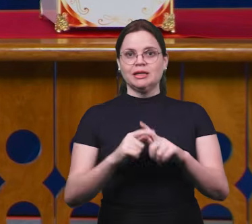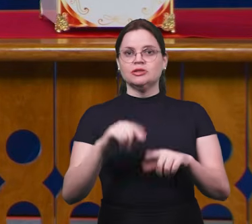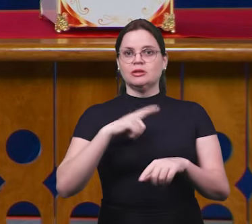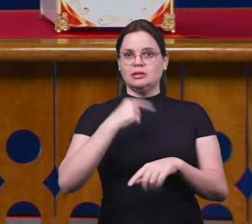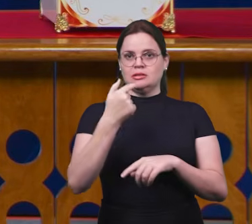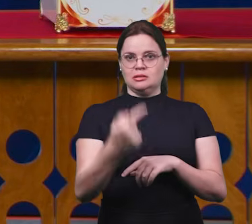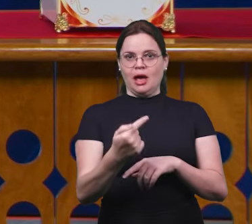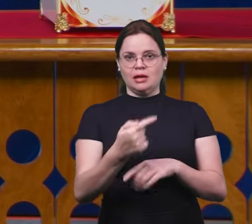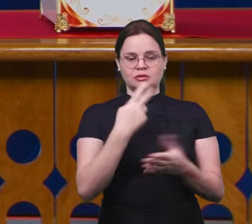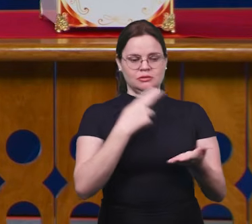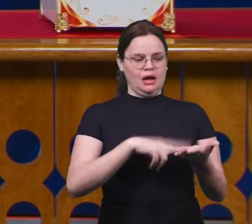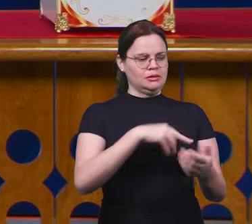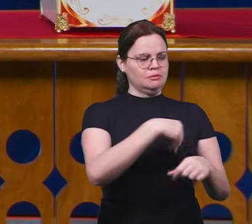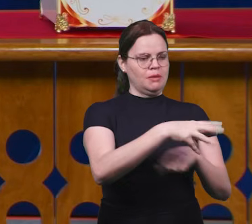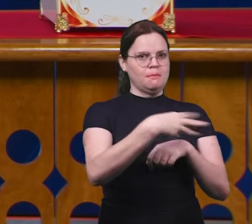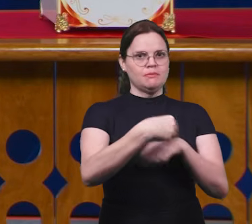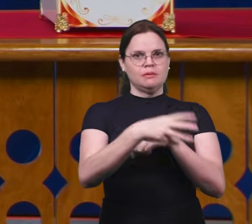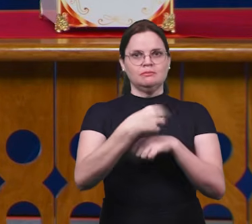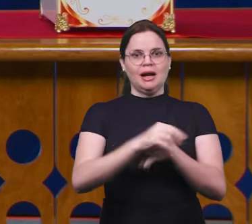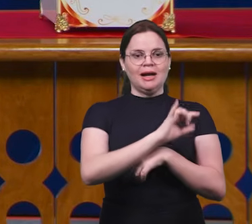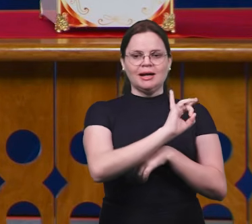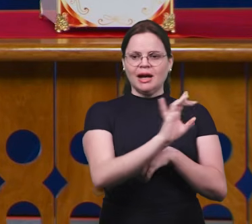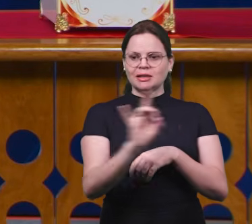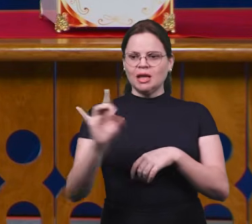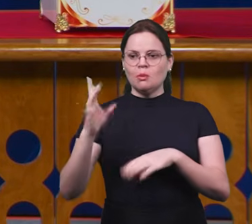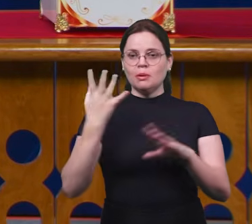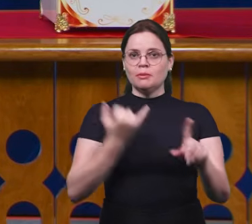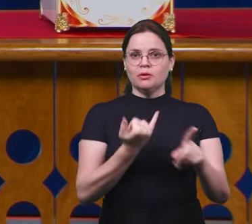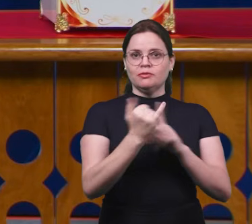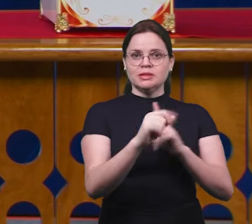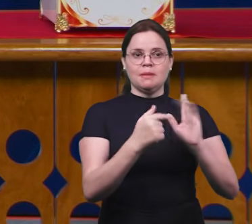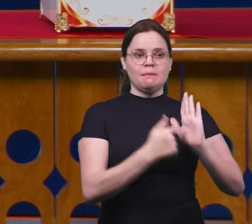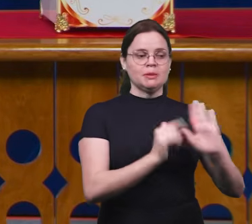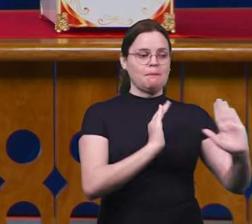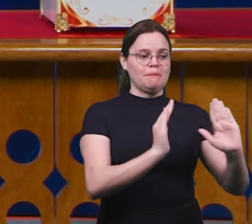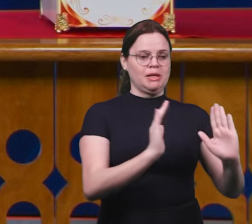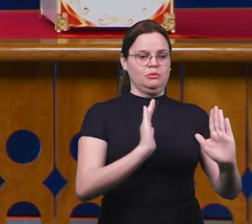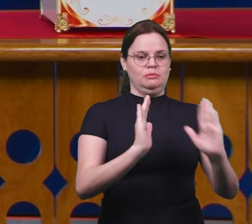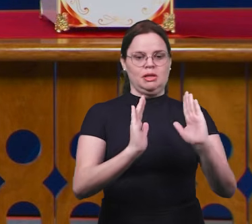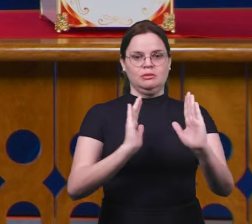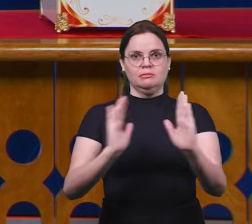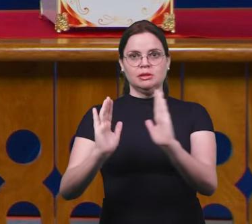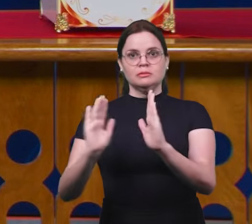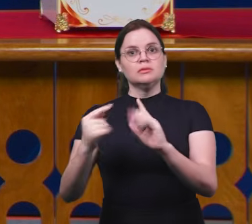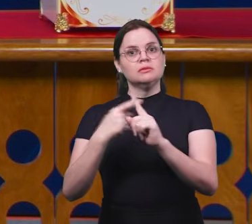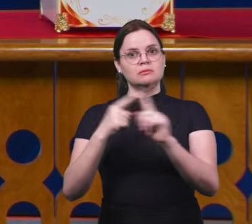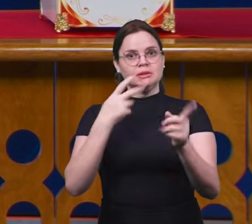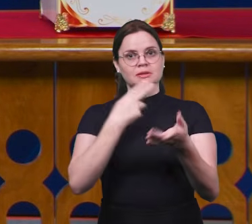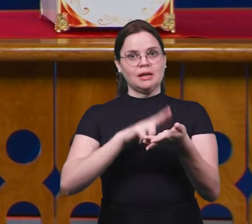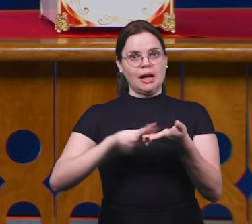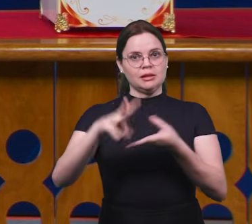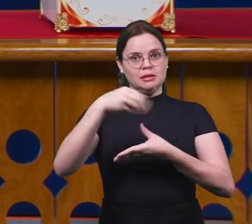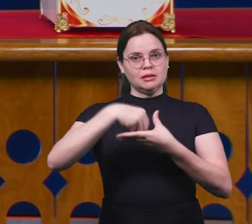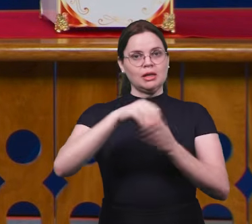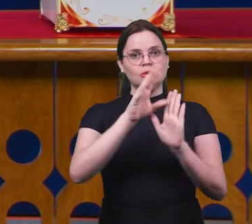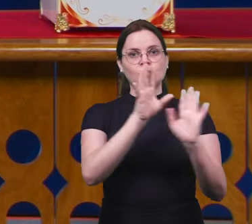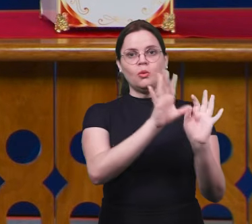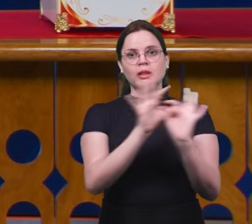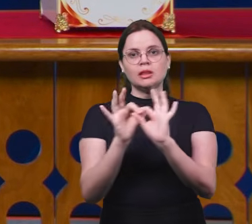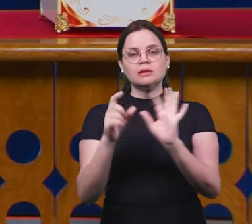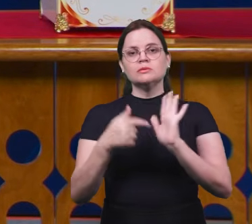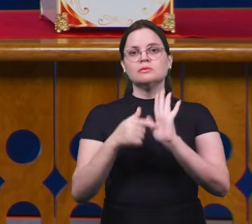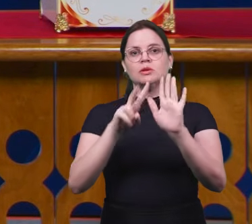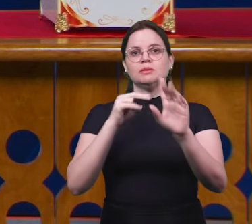profeticamente correspondendo a um tempo na história da igreja, mas cartas proféticas, porque apontavam